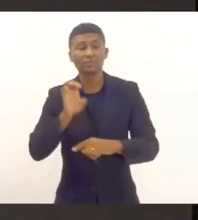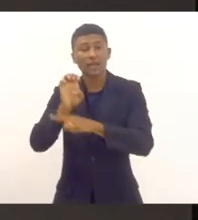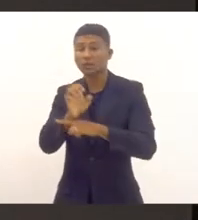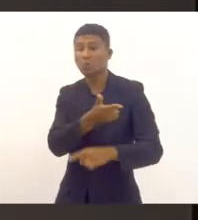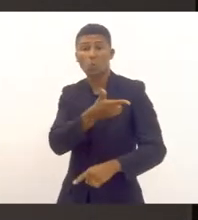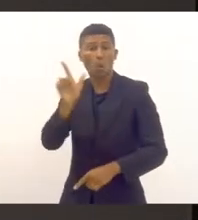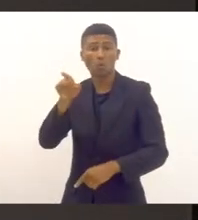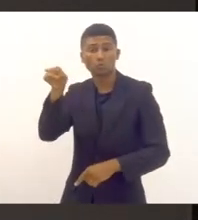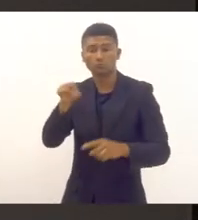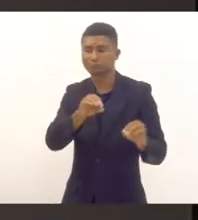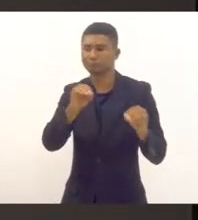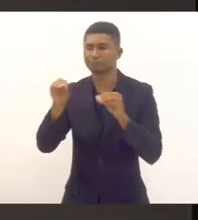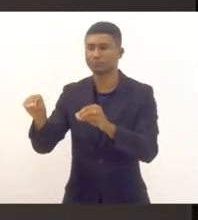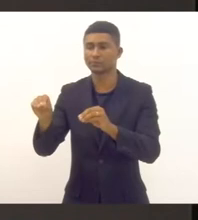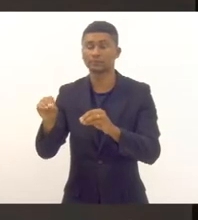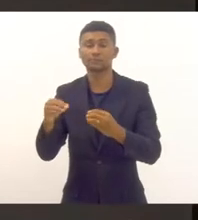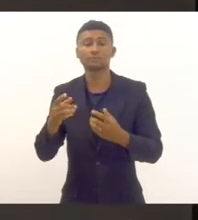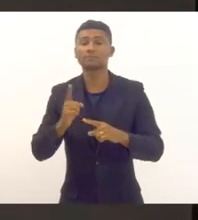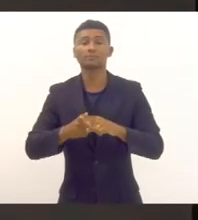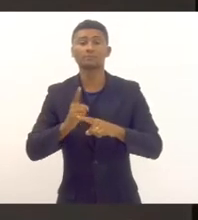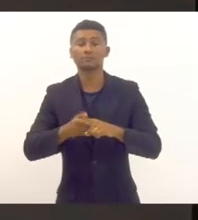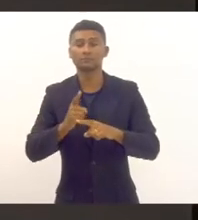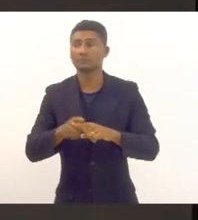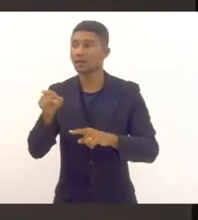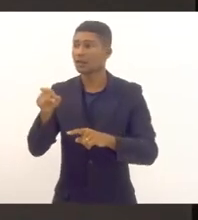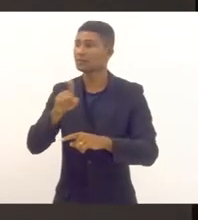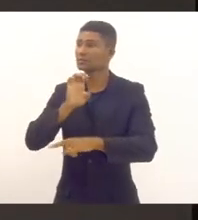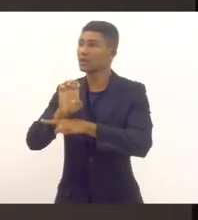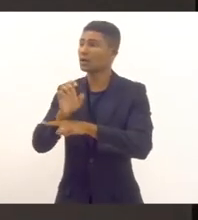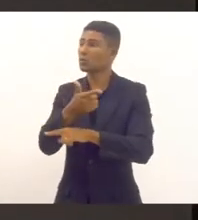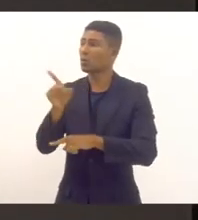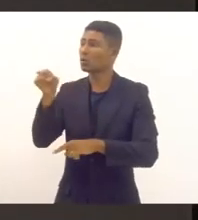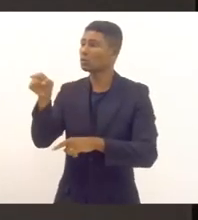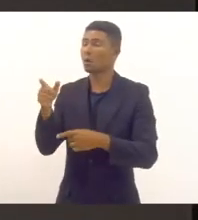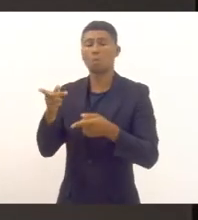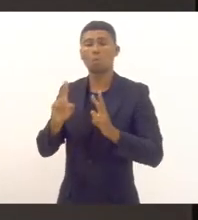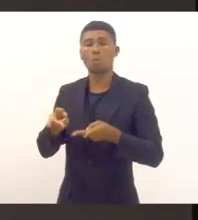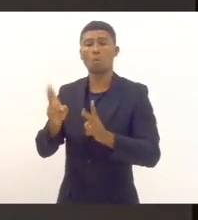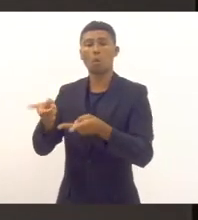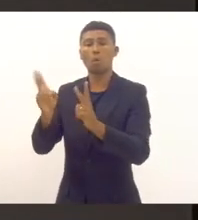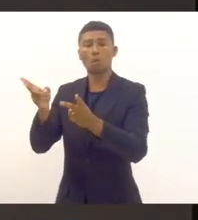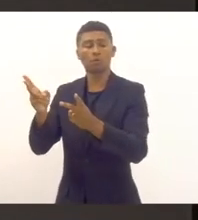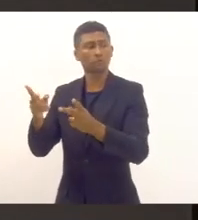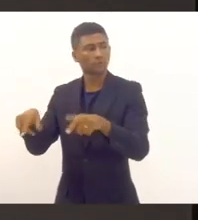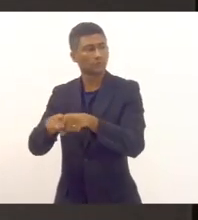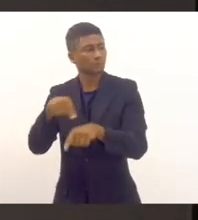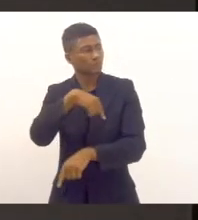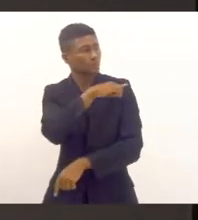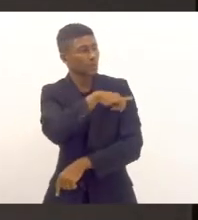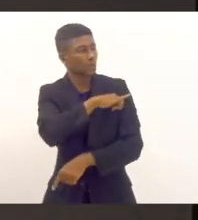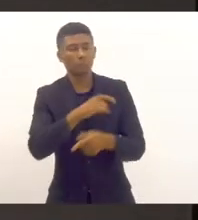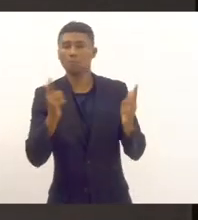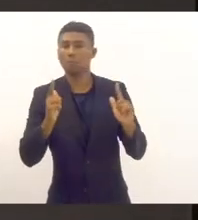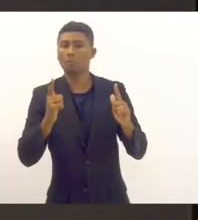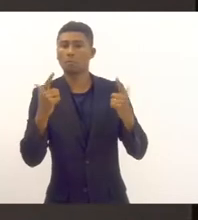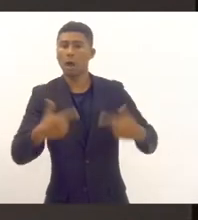compra em outro estado e continua trabalhando aqui. E eu também faço, o outro faz, todo mundo faz.